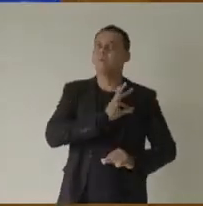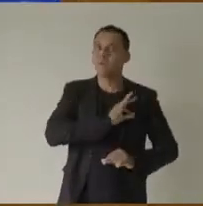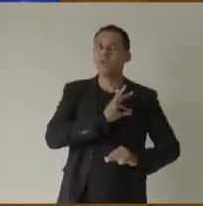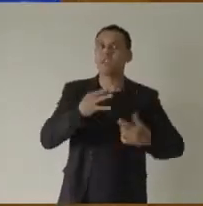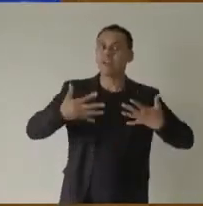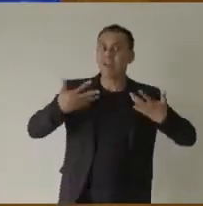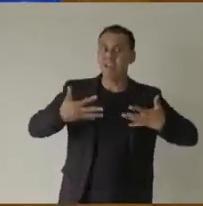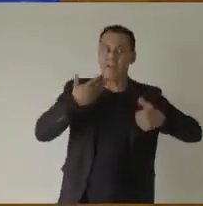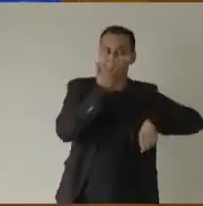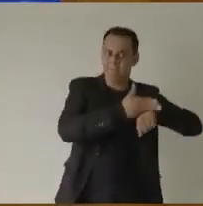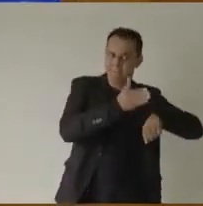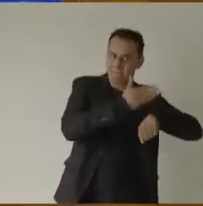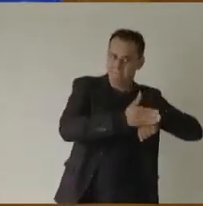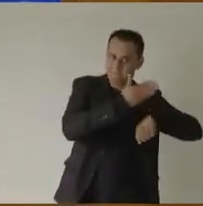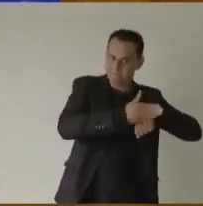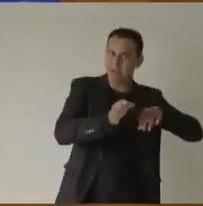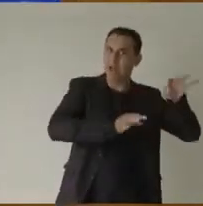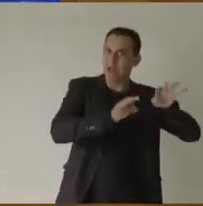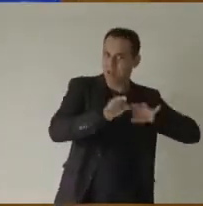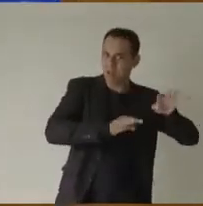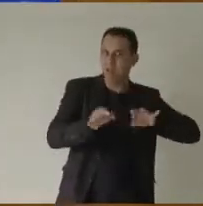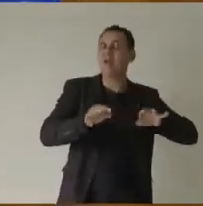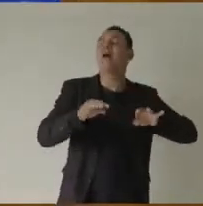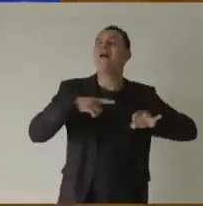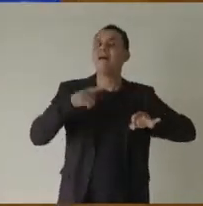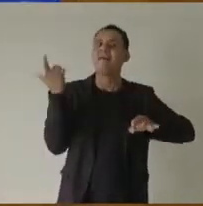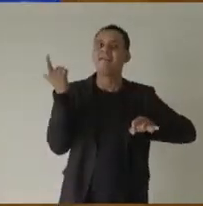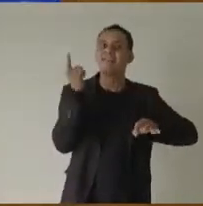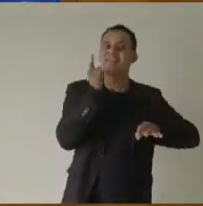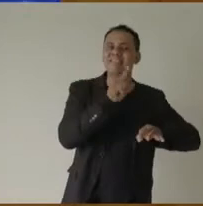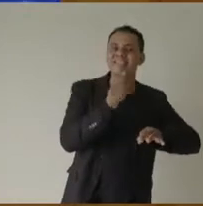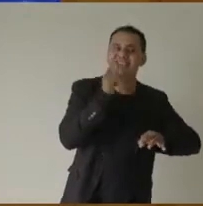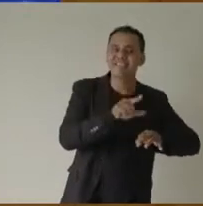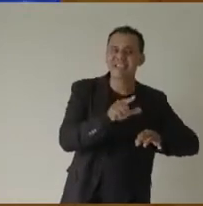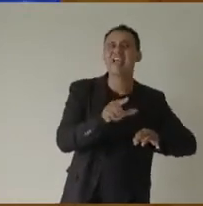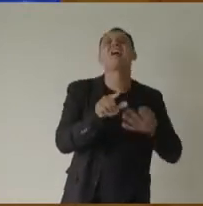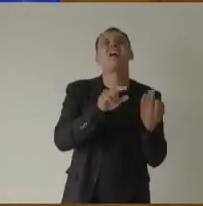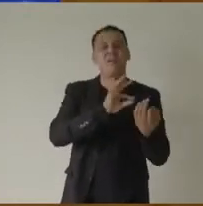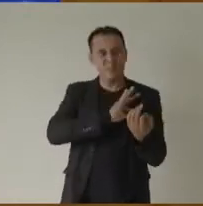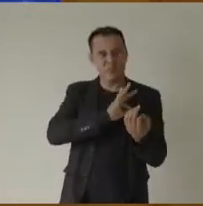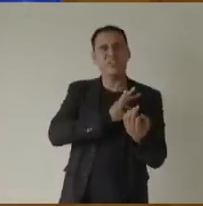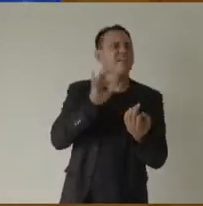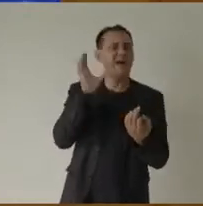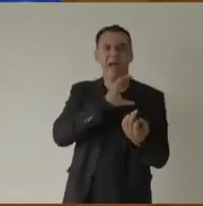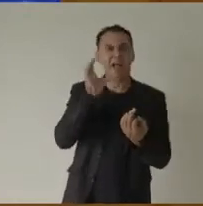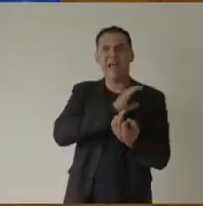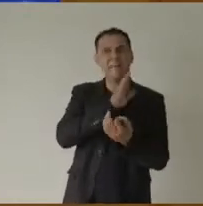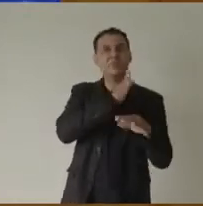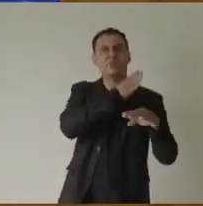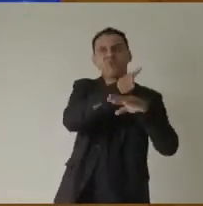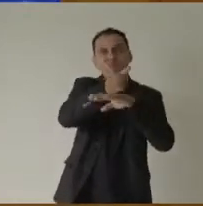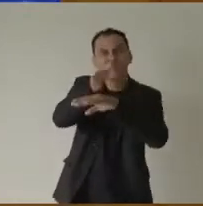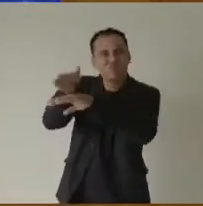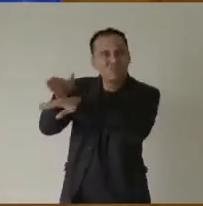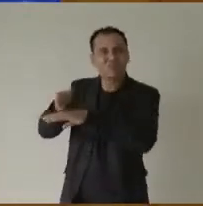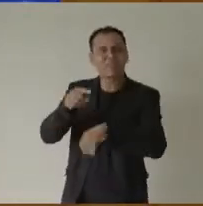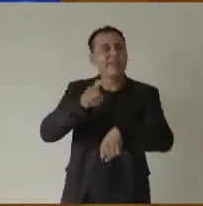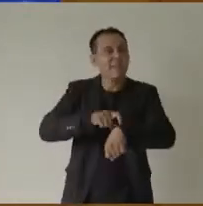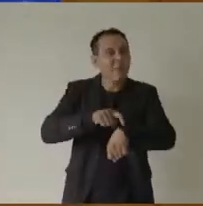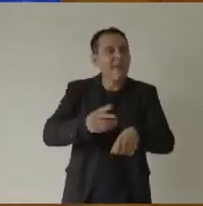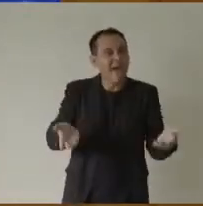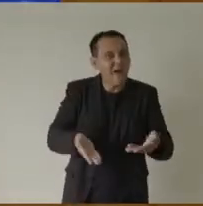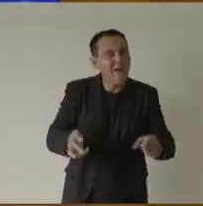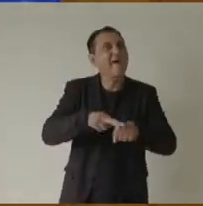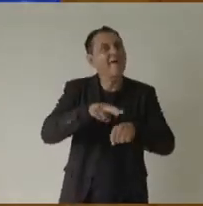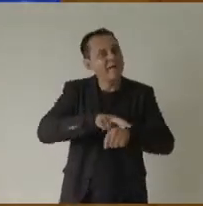polícia que dá resposta imediata. E nesse momento, Roraima precisa da resposta imediata, tanto nas fronteiras, quanto nos bairros